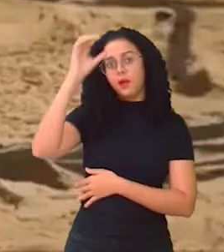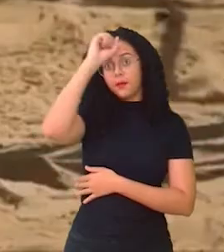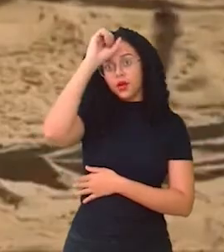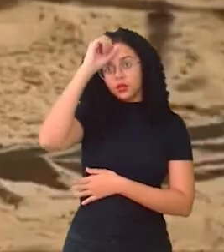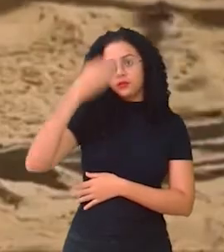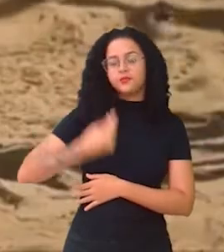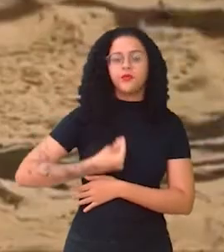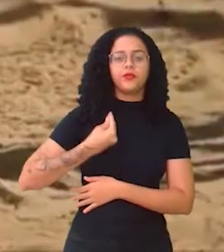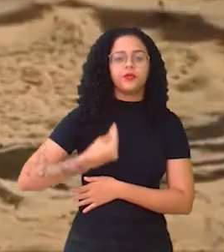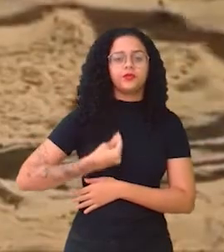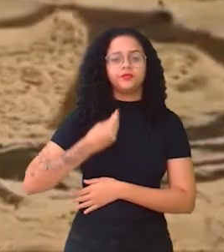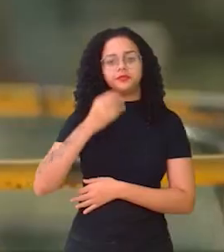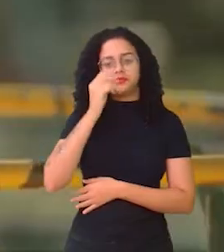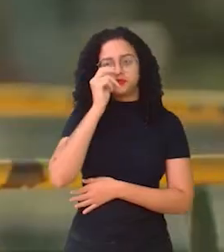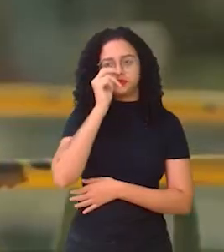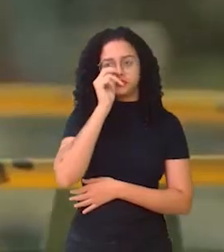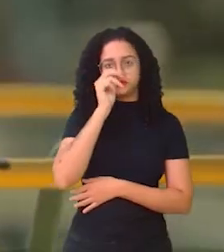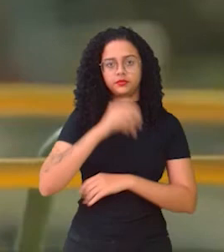e viver.